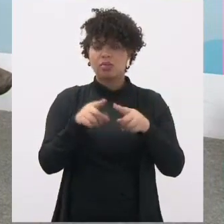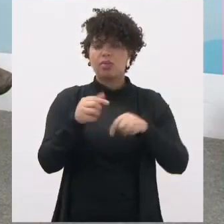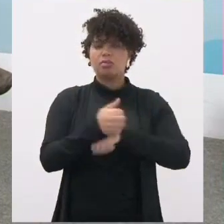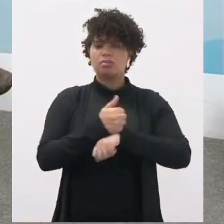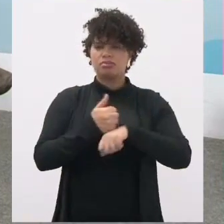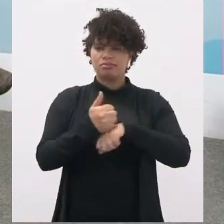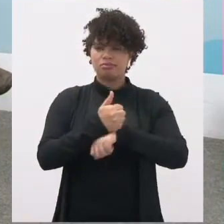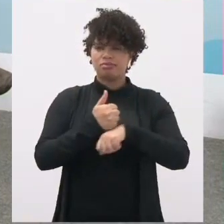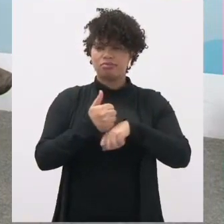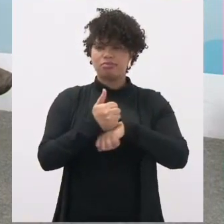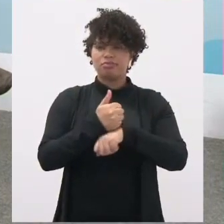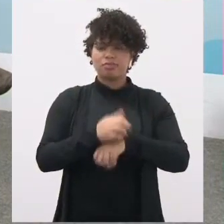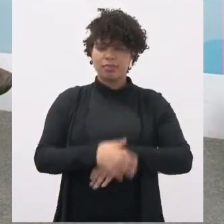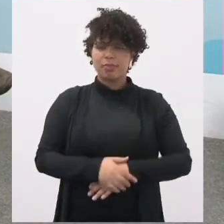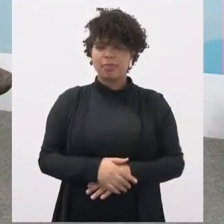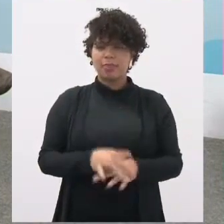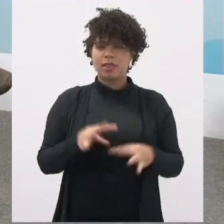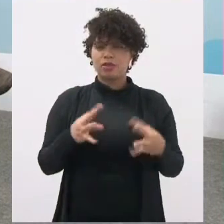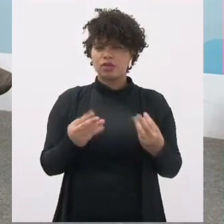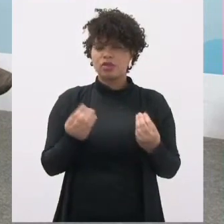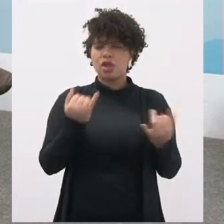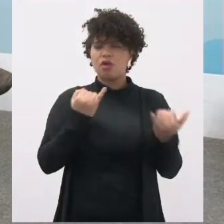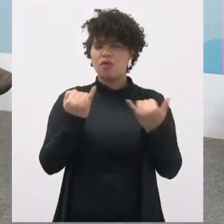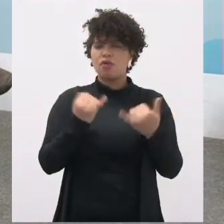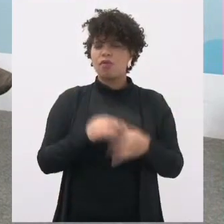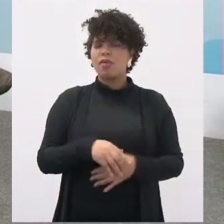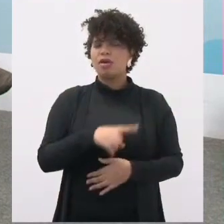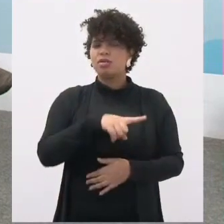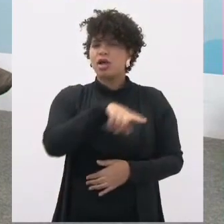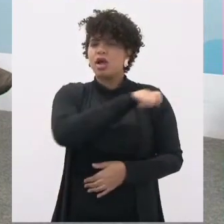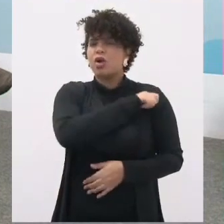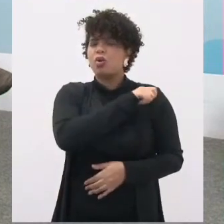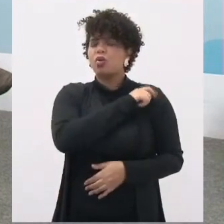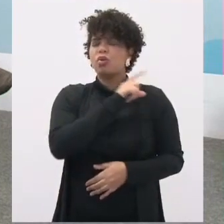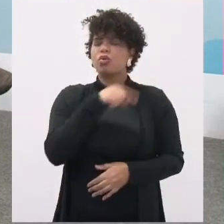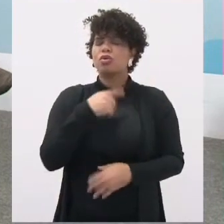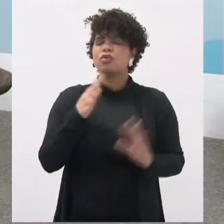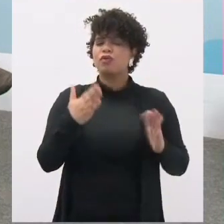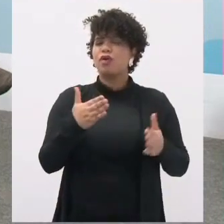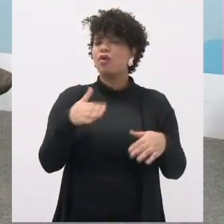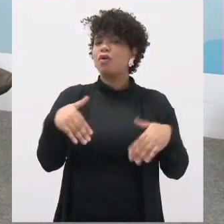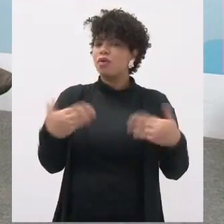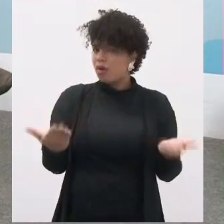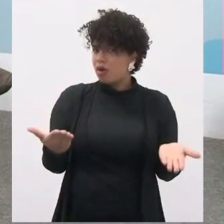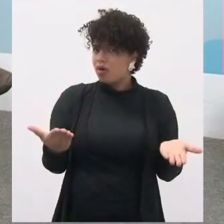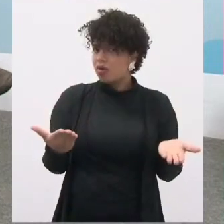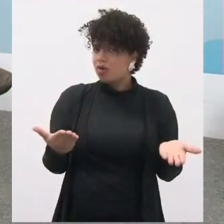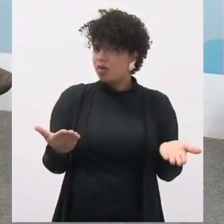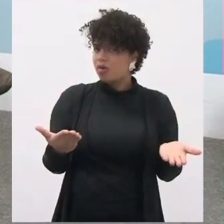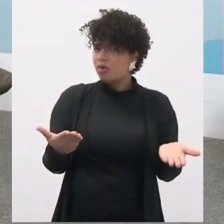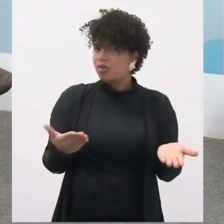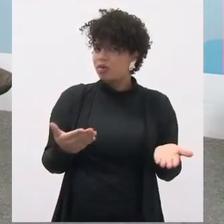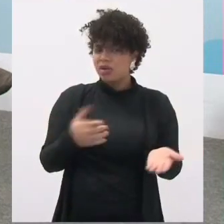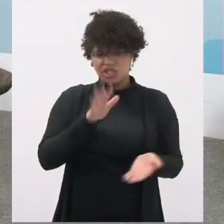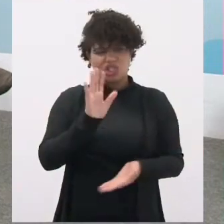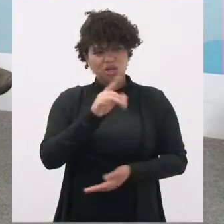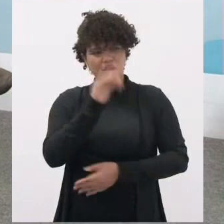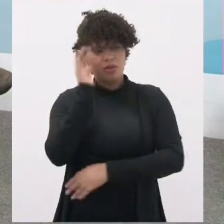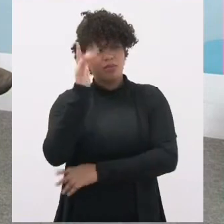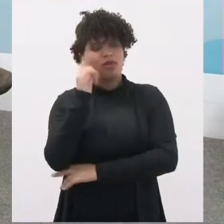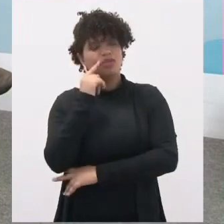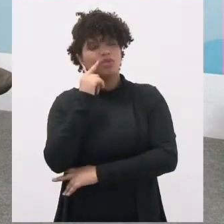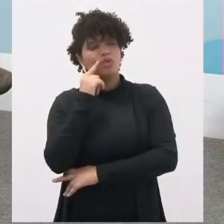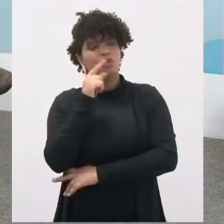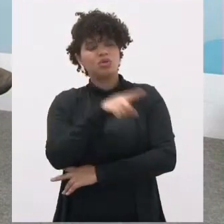profissional. Diante de tudo isso, qual é o estudante que a gente quer formar? A gente já parou para pensar nisso, Marcelo? Que